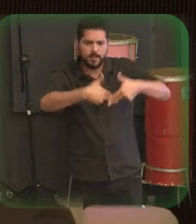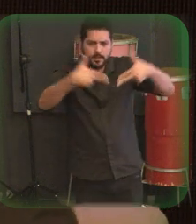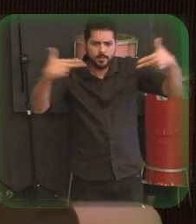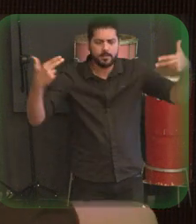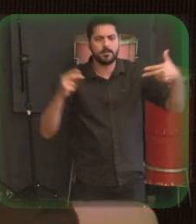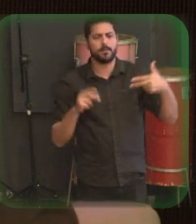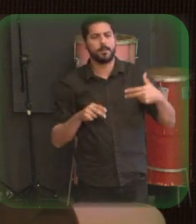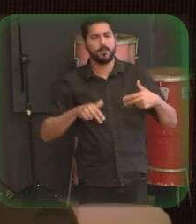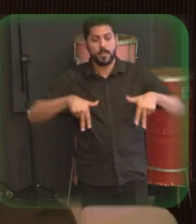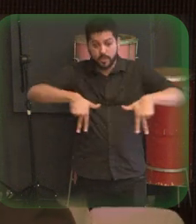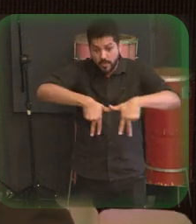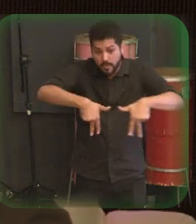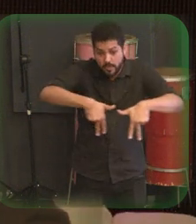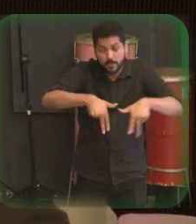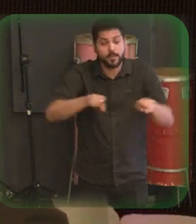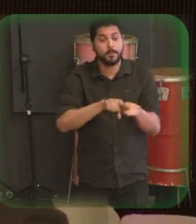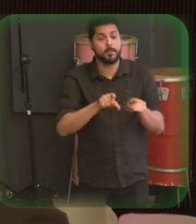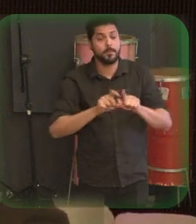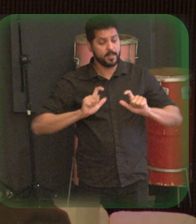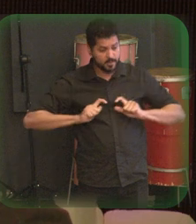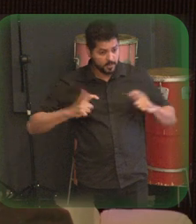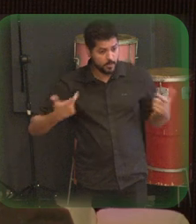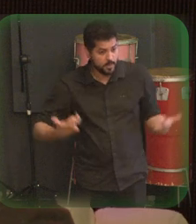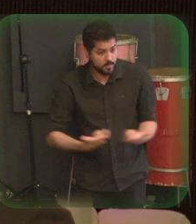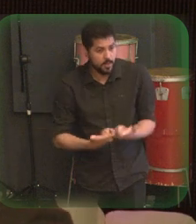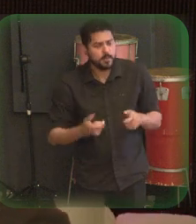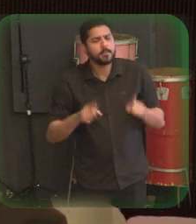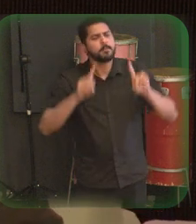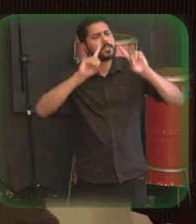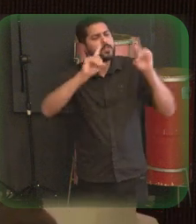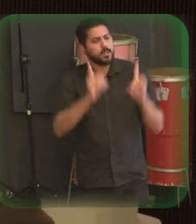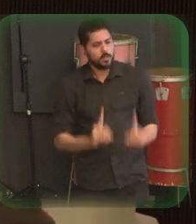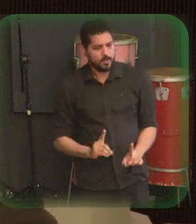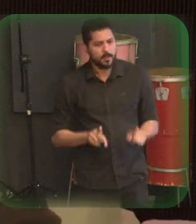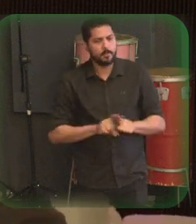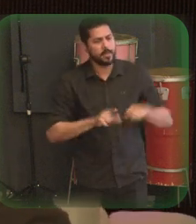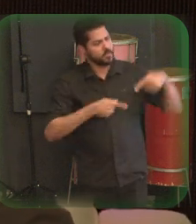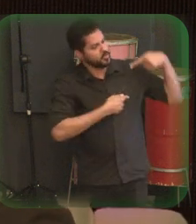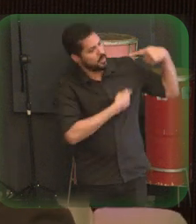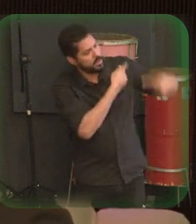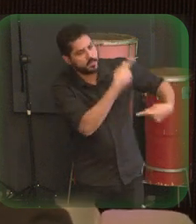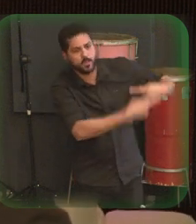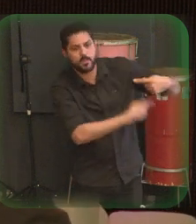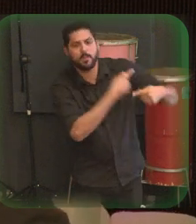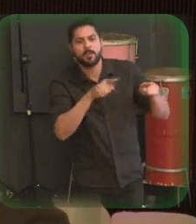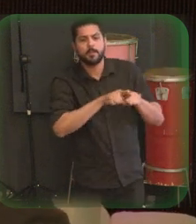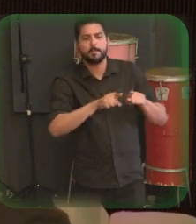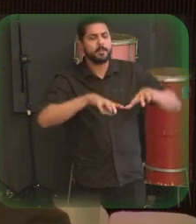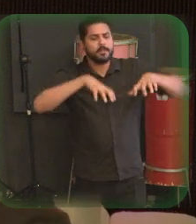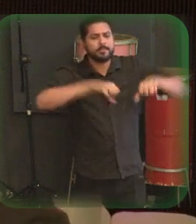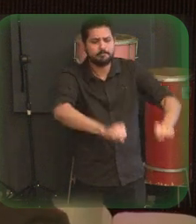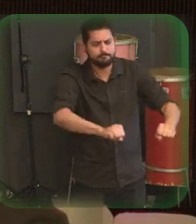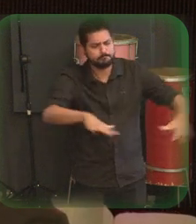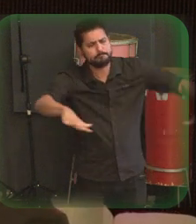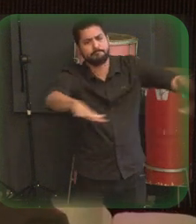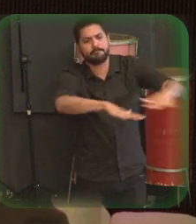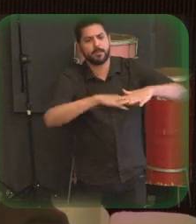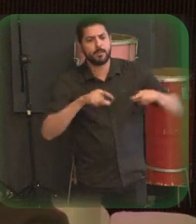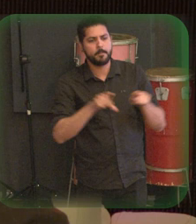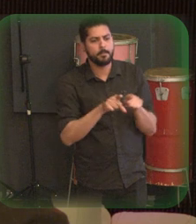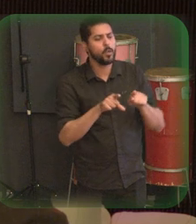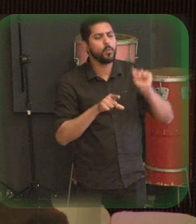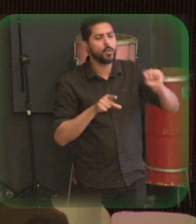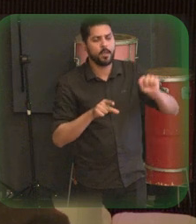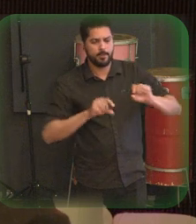gênero e sexualidade, de deficiência geracional, territorial, numa abordagem inclusiva,